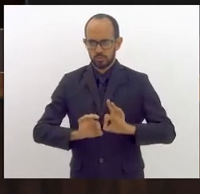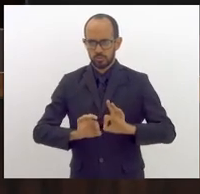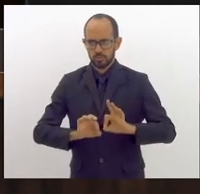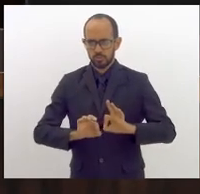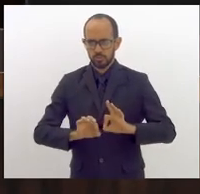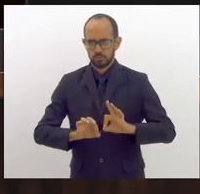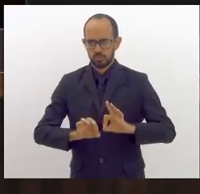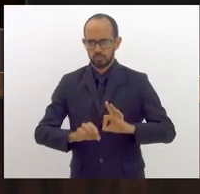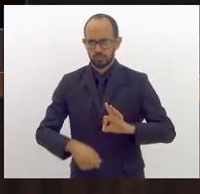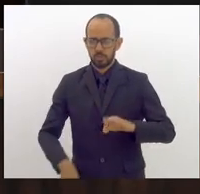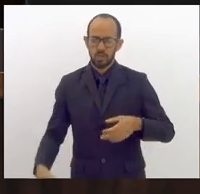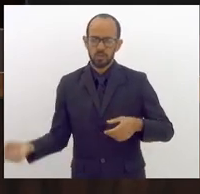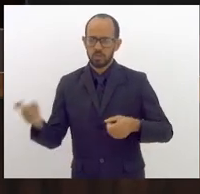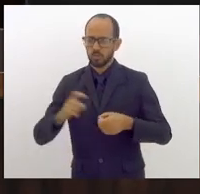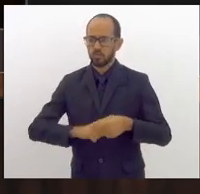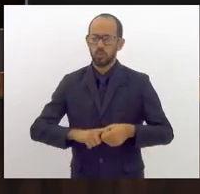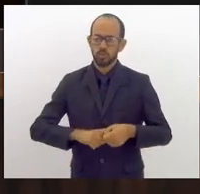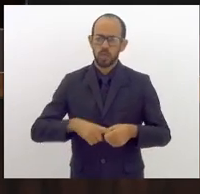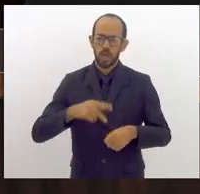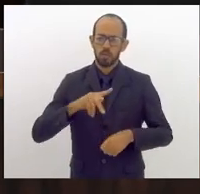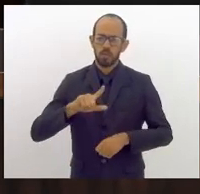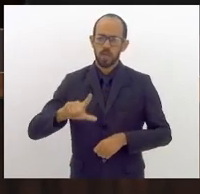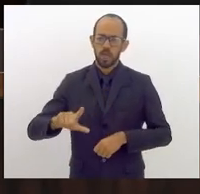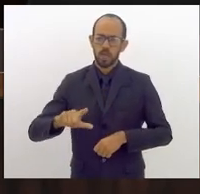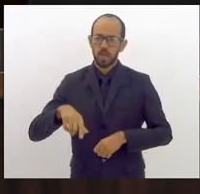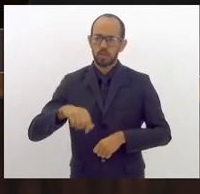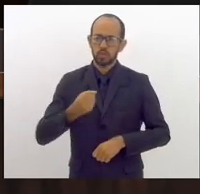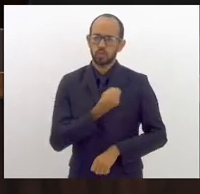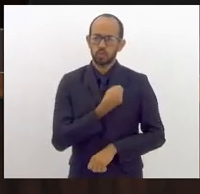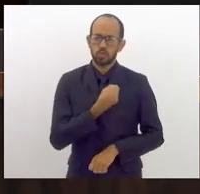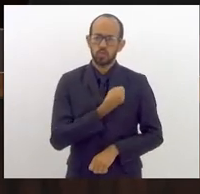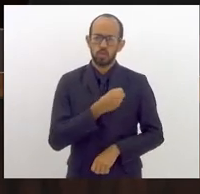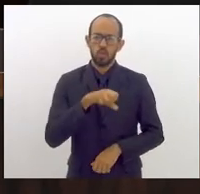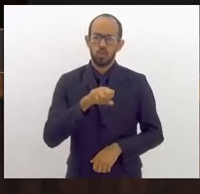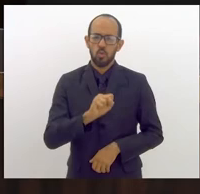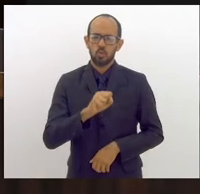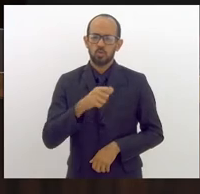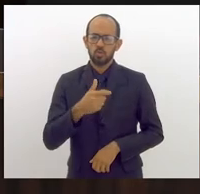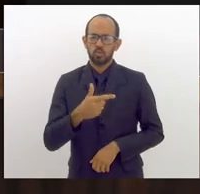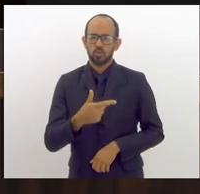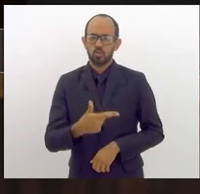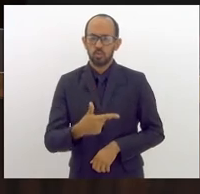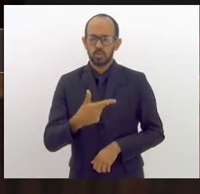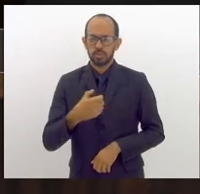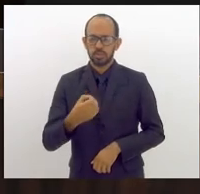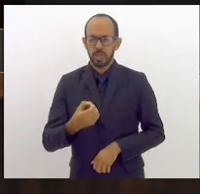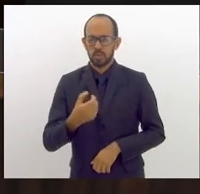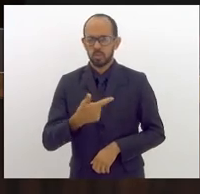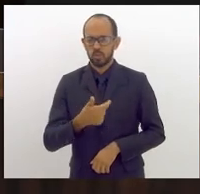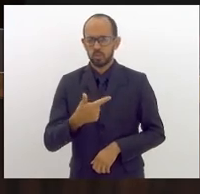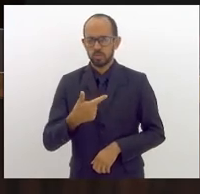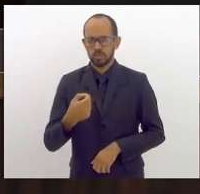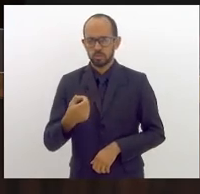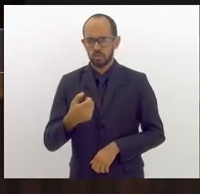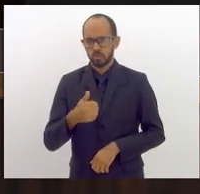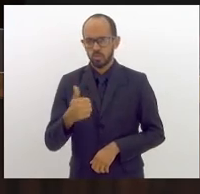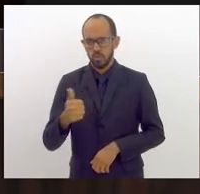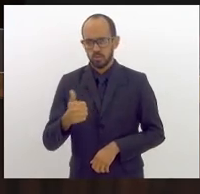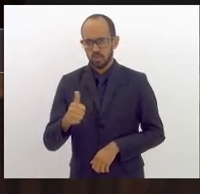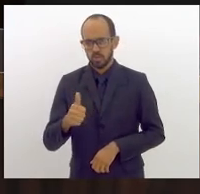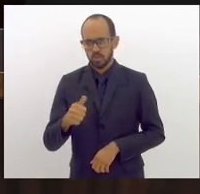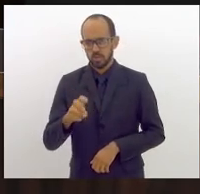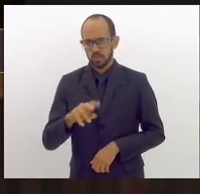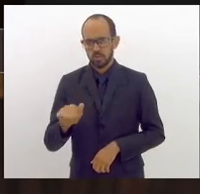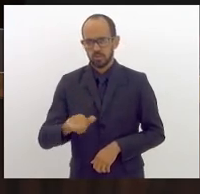e vamos ao projeto de lei de número 820 de 2011 nós vamos colher agora